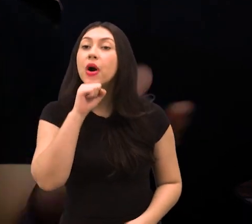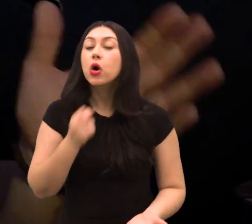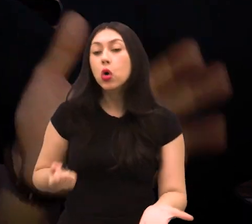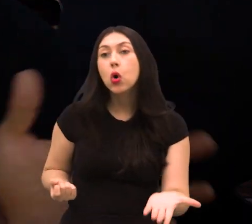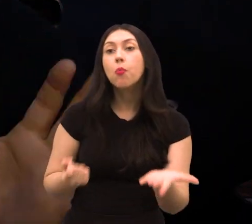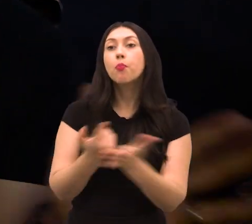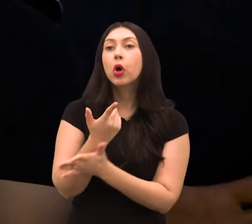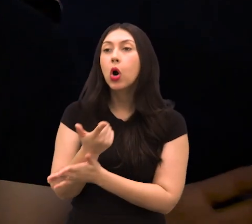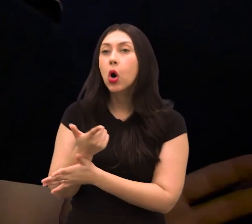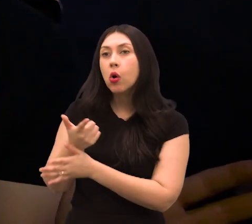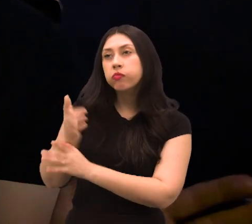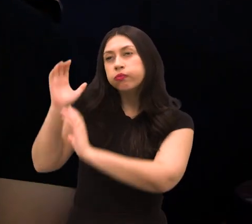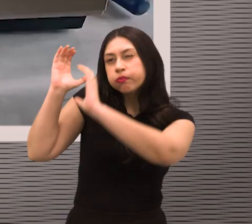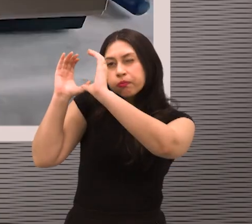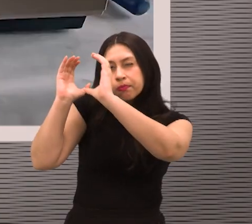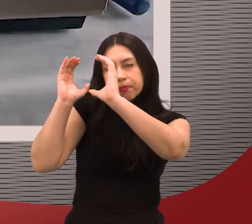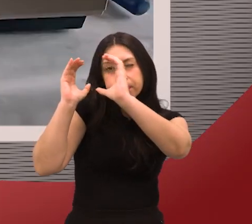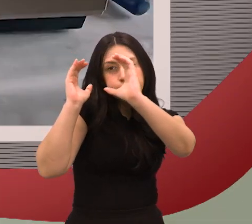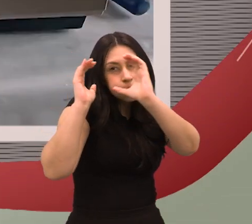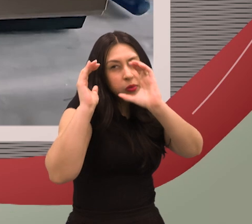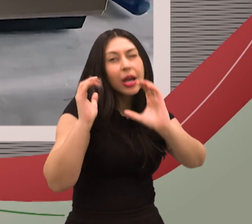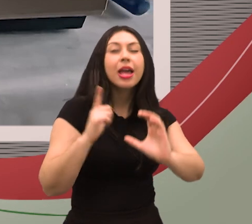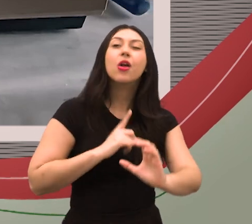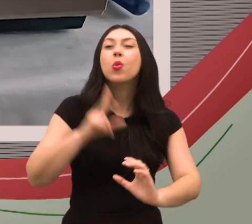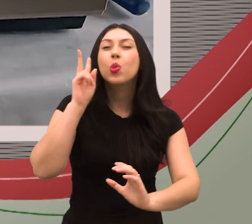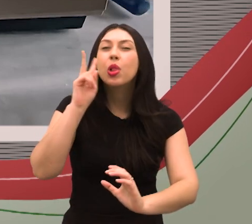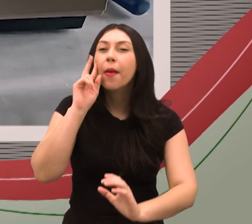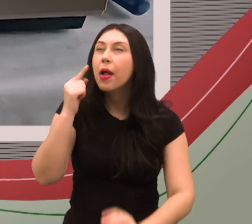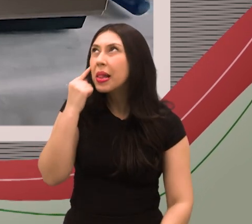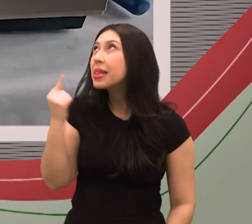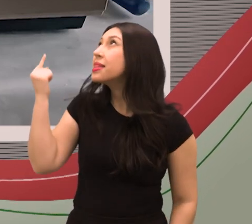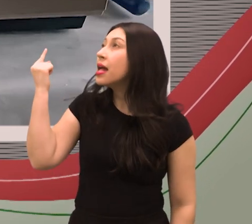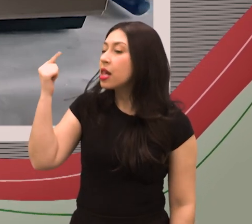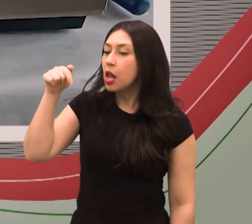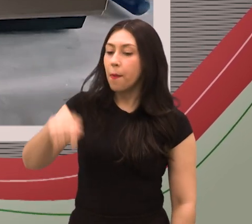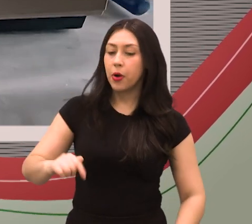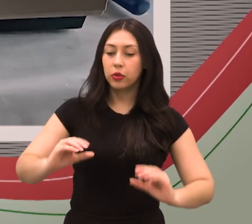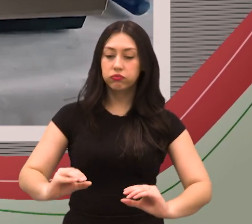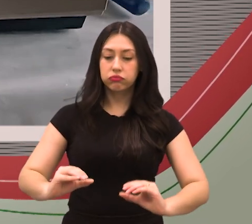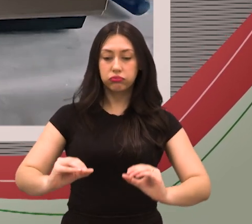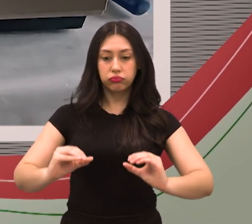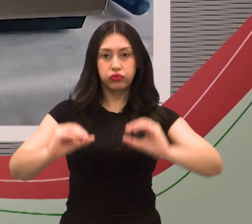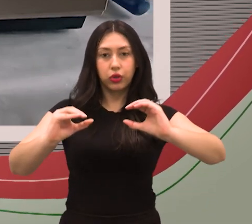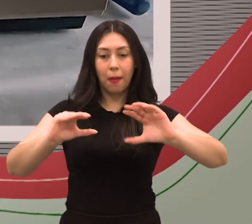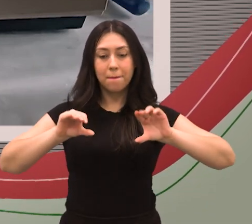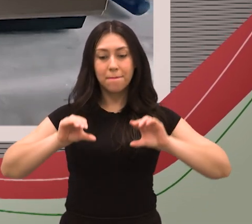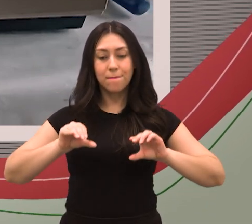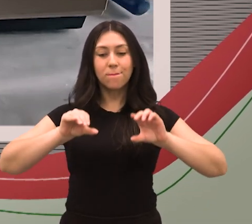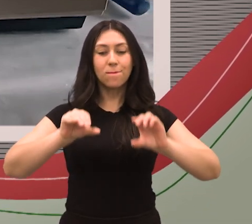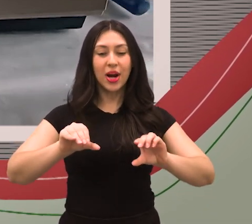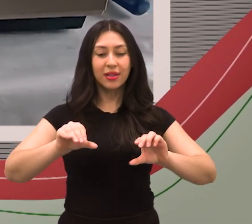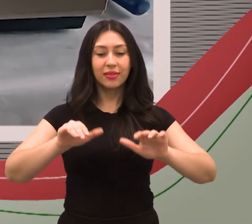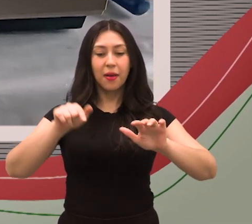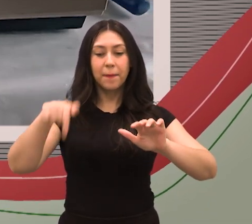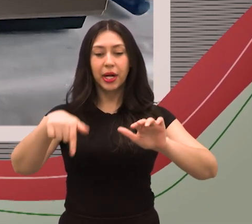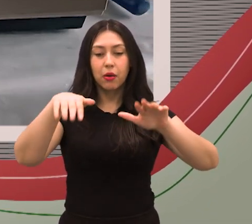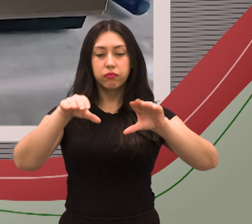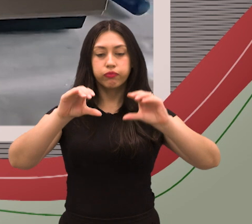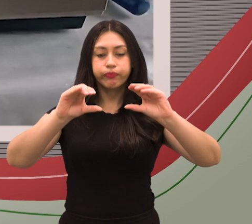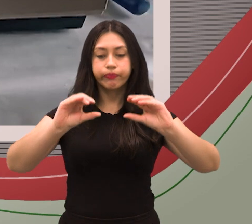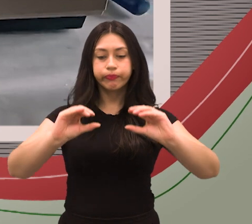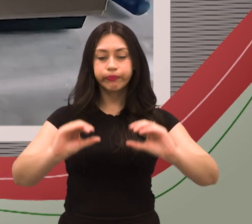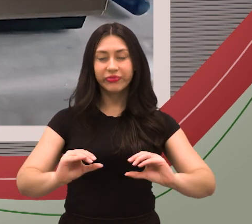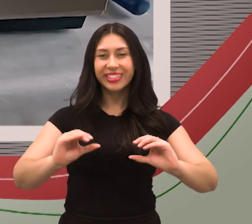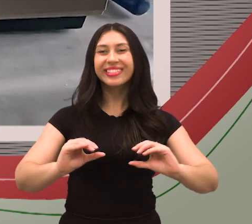lançou o primeiro videocassete no Brasil, que legal. Eu lembro direitinho, era um da National, que você apertava, você saía, que você botava aquele